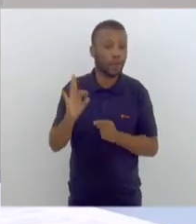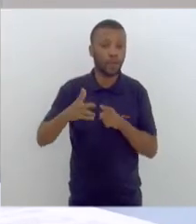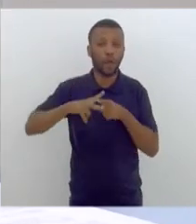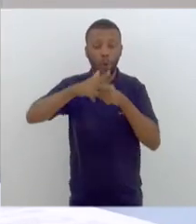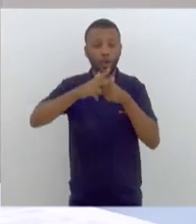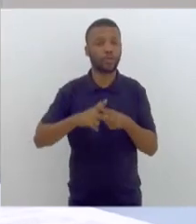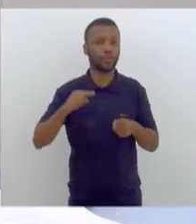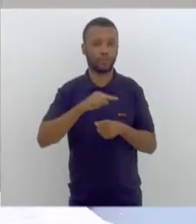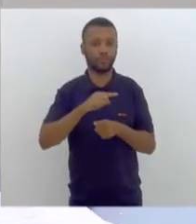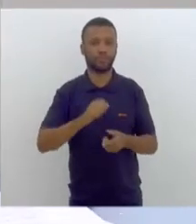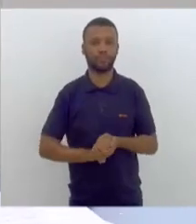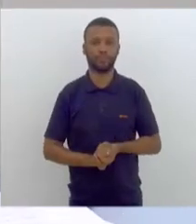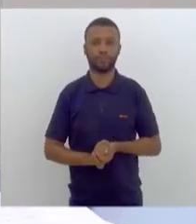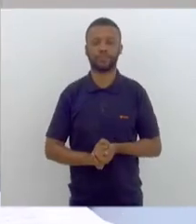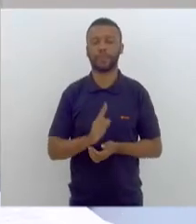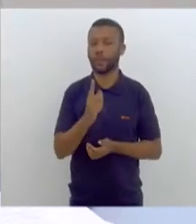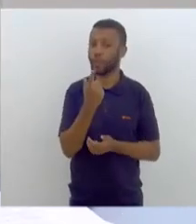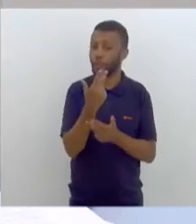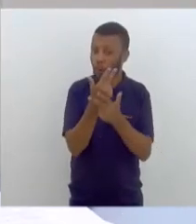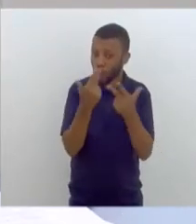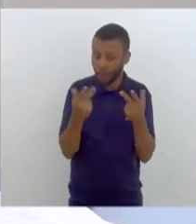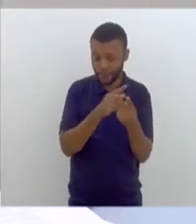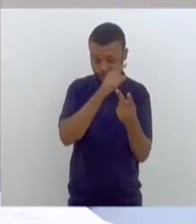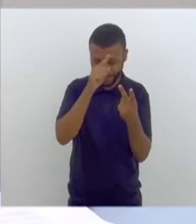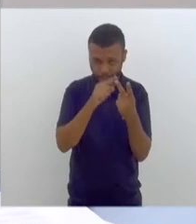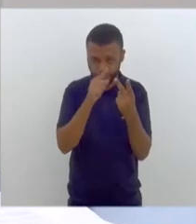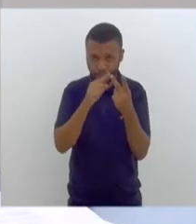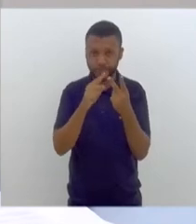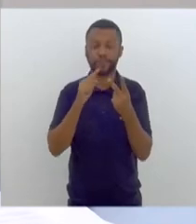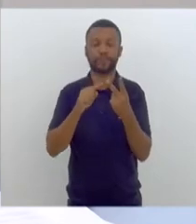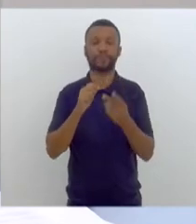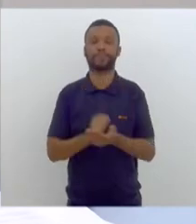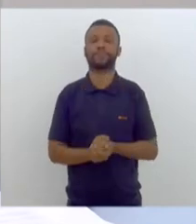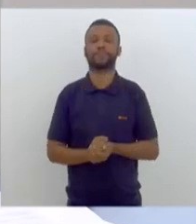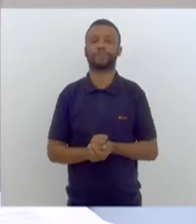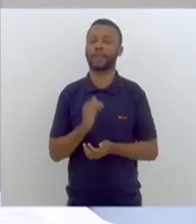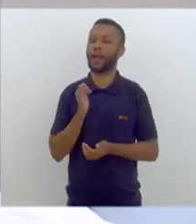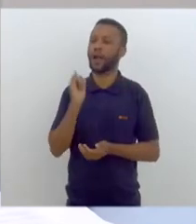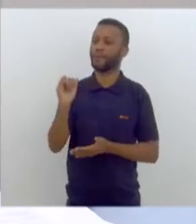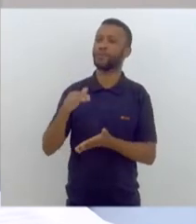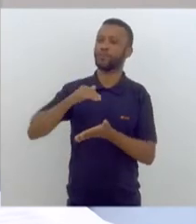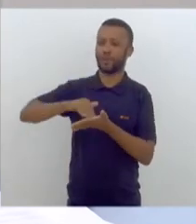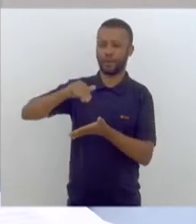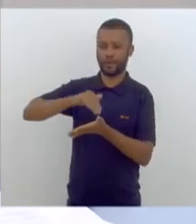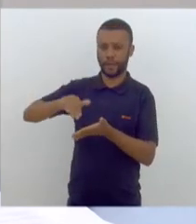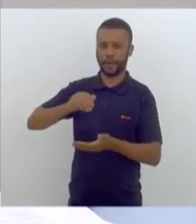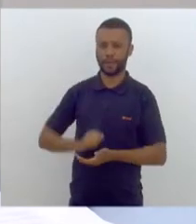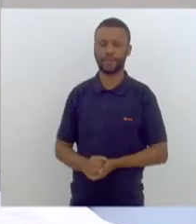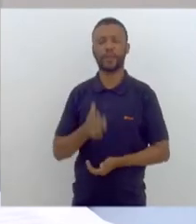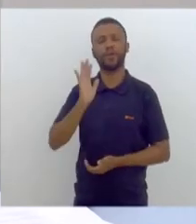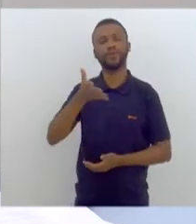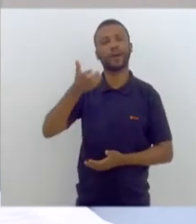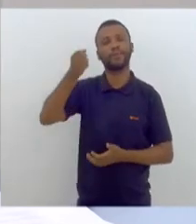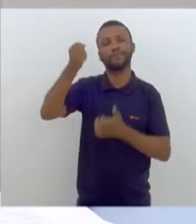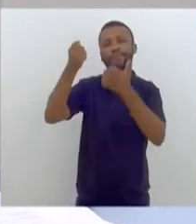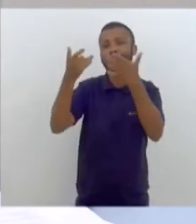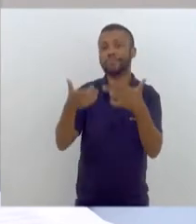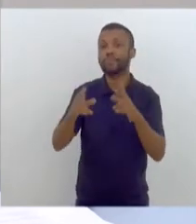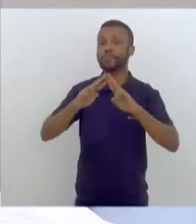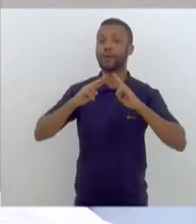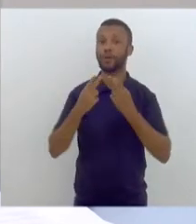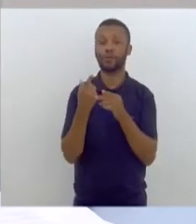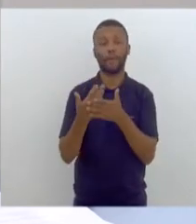essa é uma coisa a segunda secretária que eu já falei na outra reunião